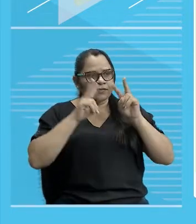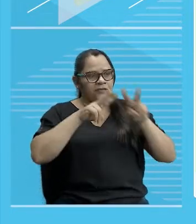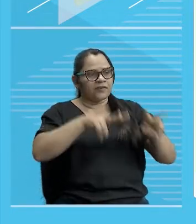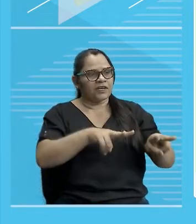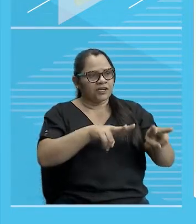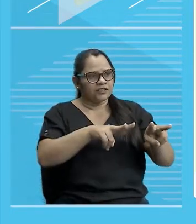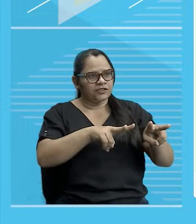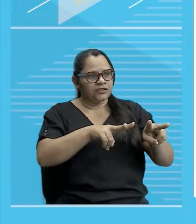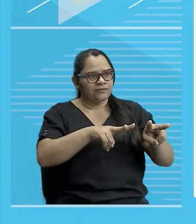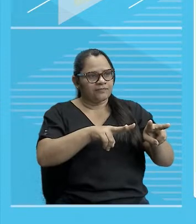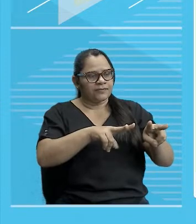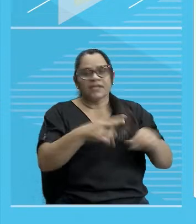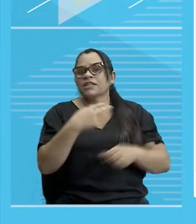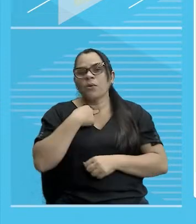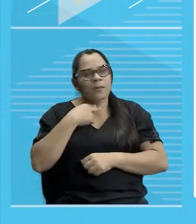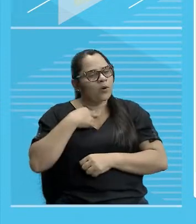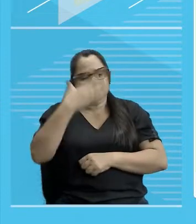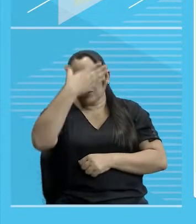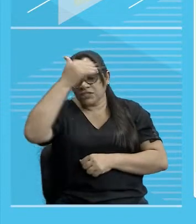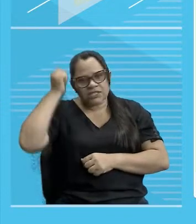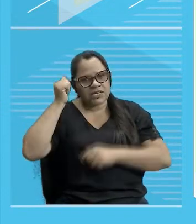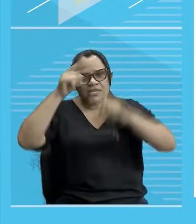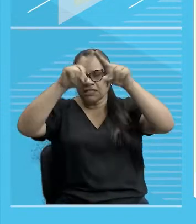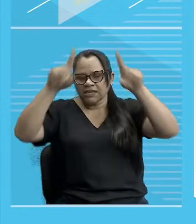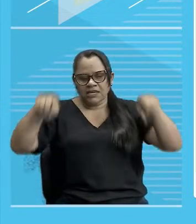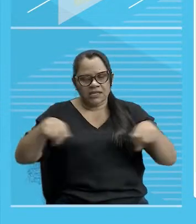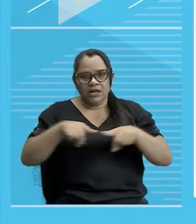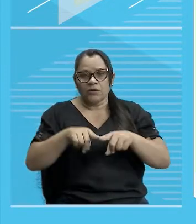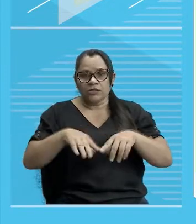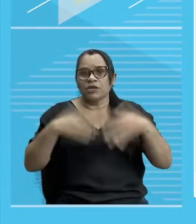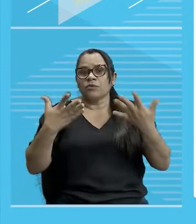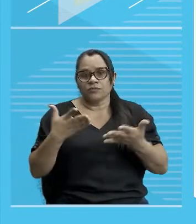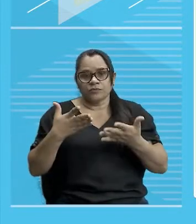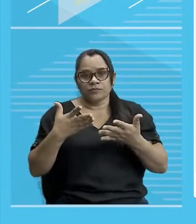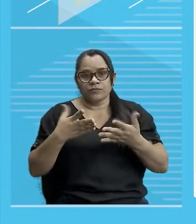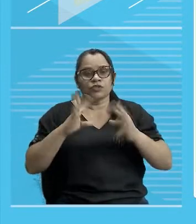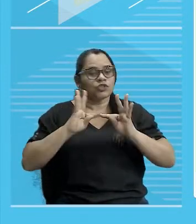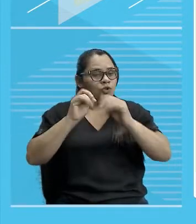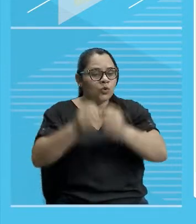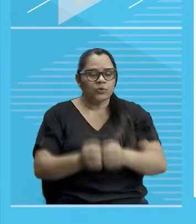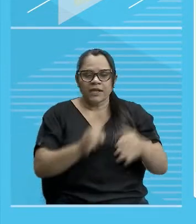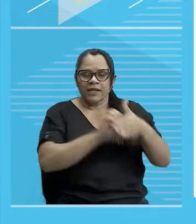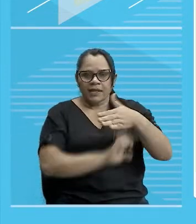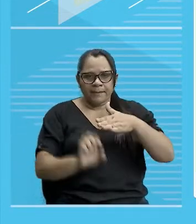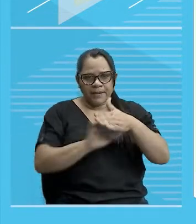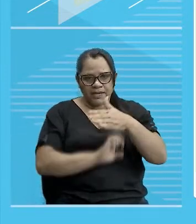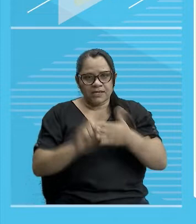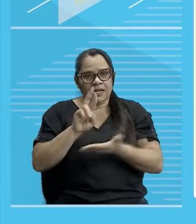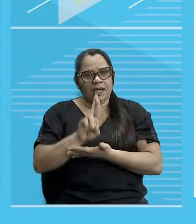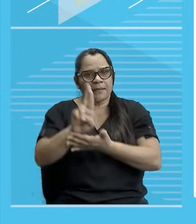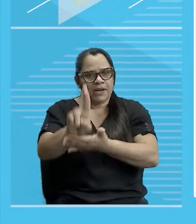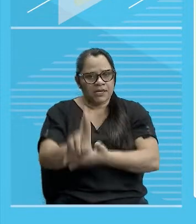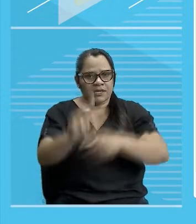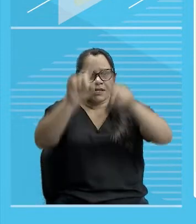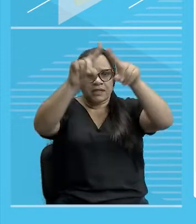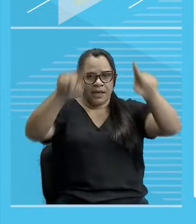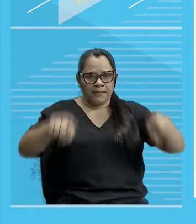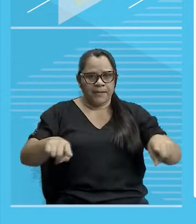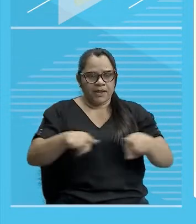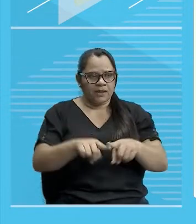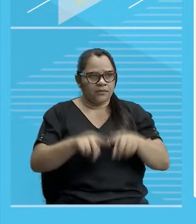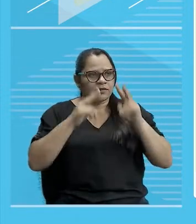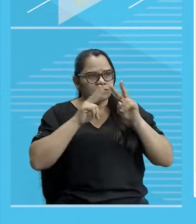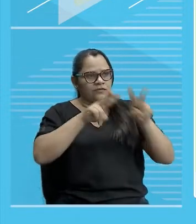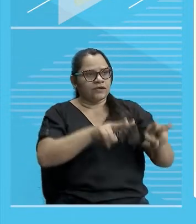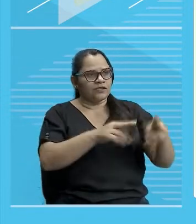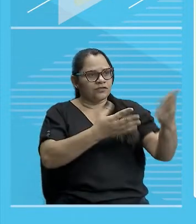jamais esquecer toda empresa ela representa esta pirâmide O que que significa isso